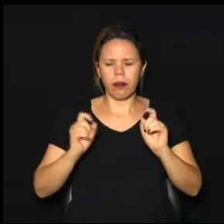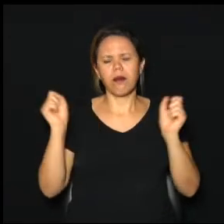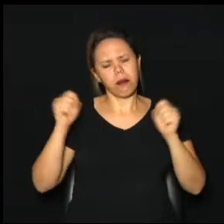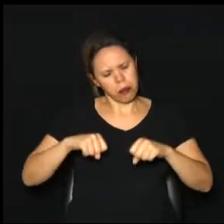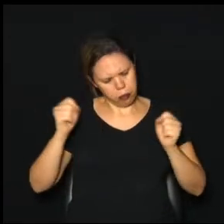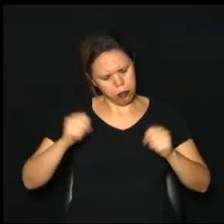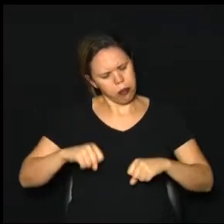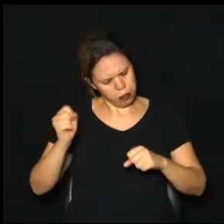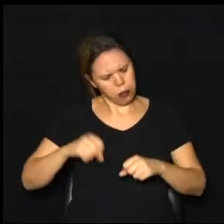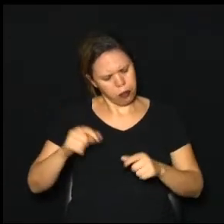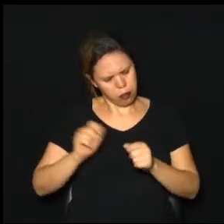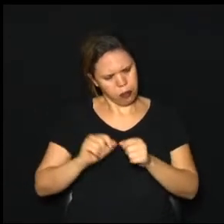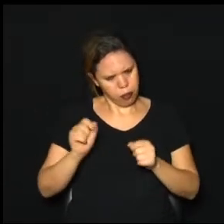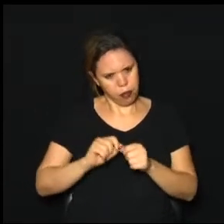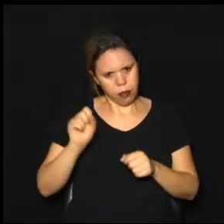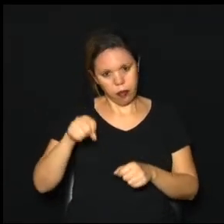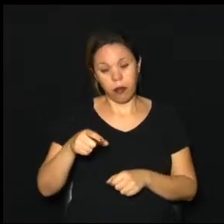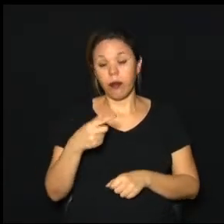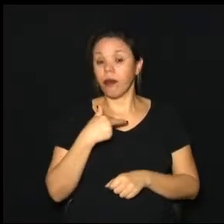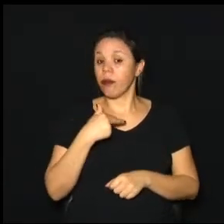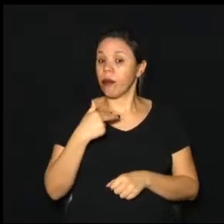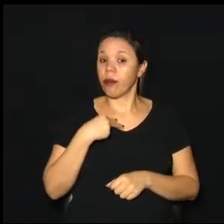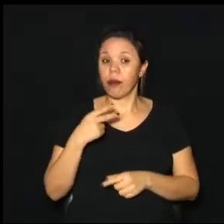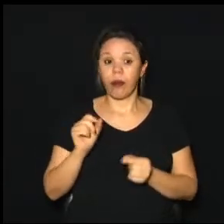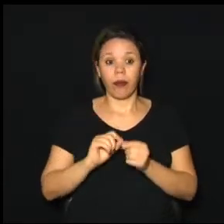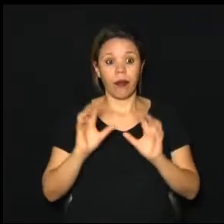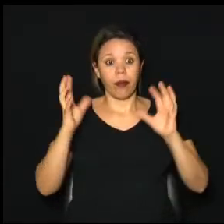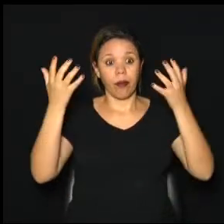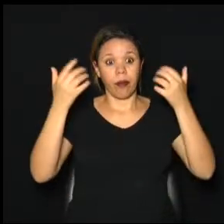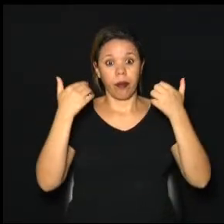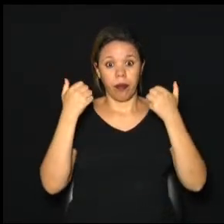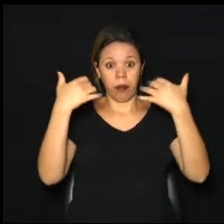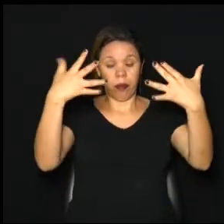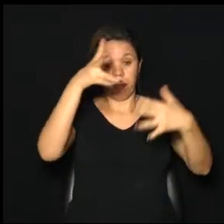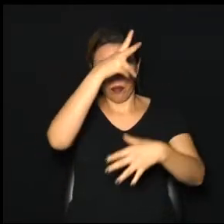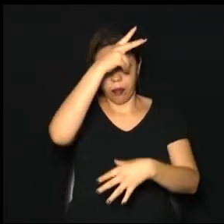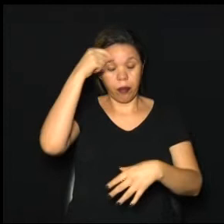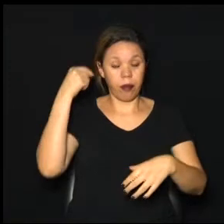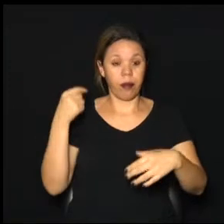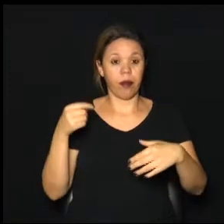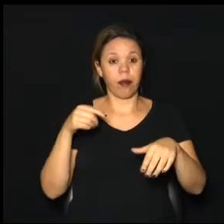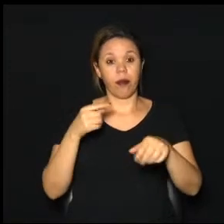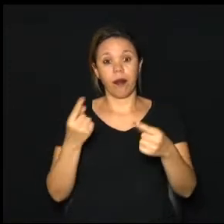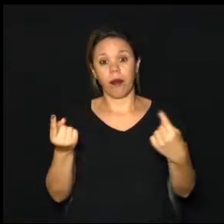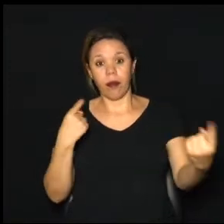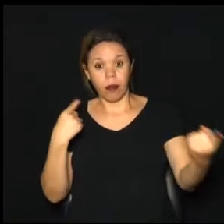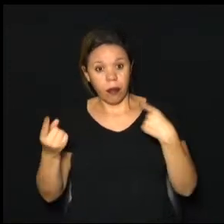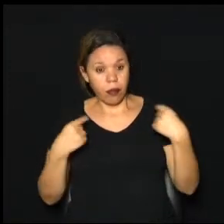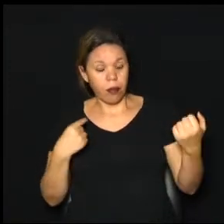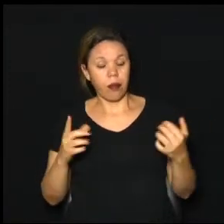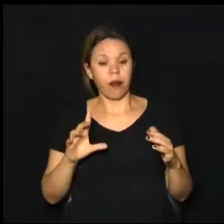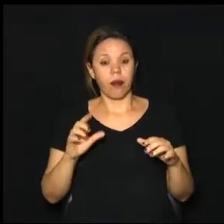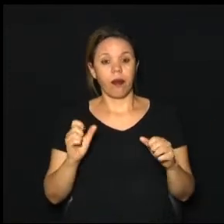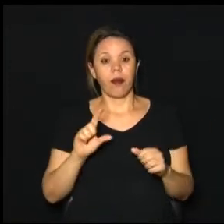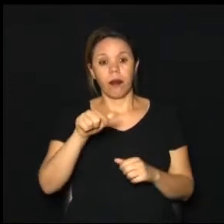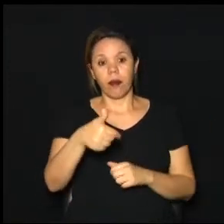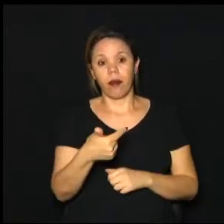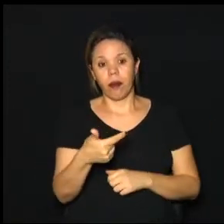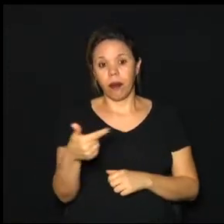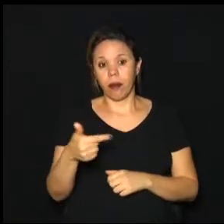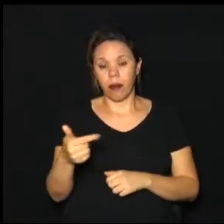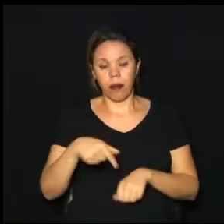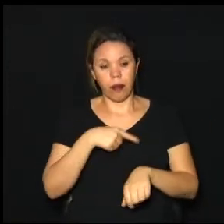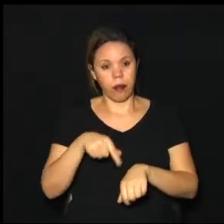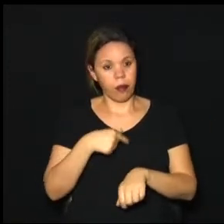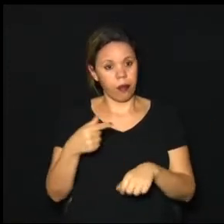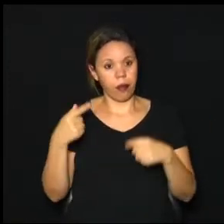Pode, lógico que você pode. O que você não pode é fazer eventos públicos, em via pública, que depois das 22 horas vai